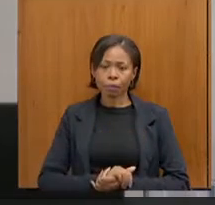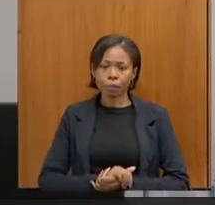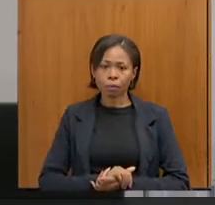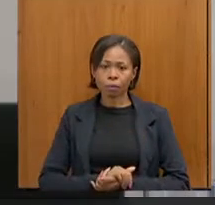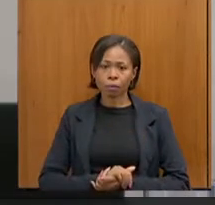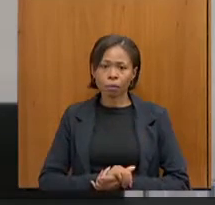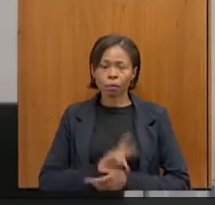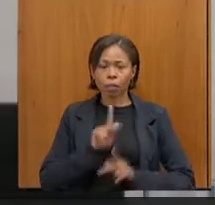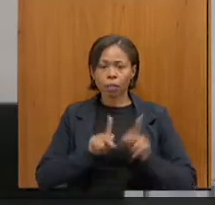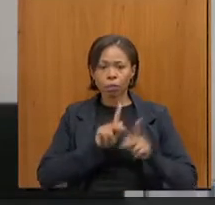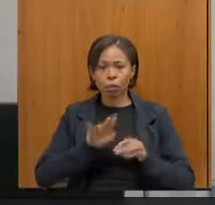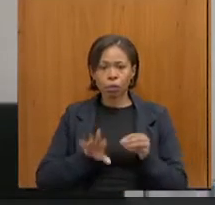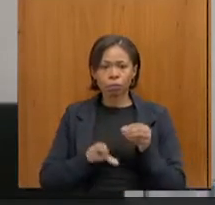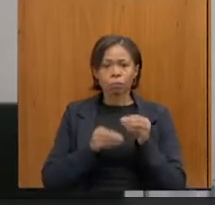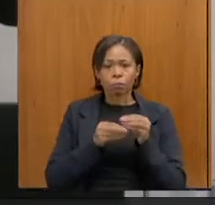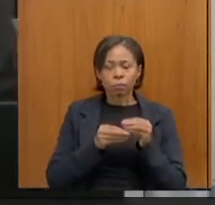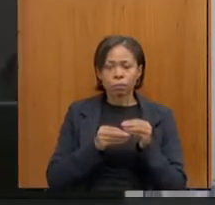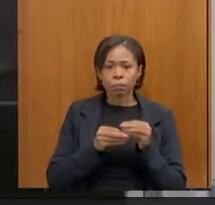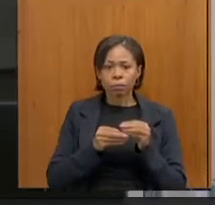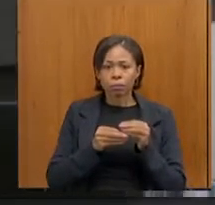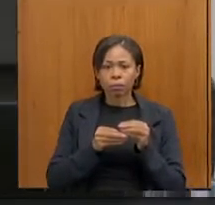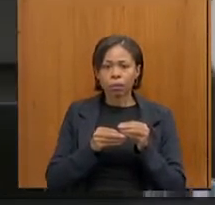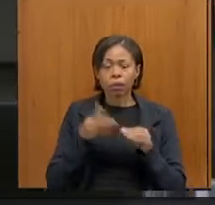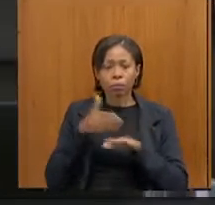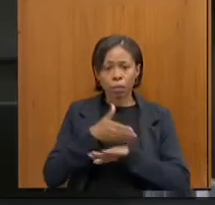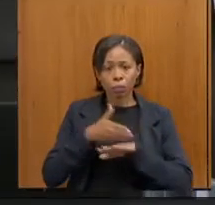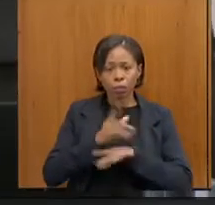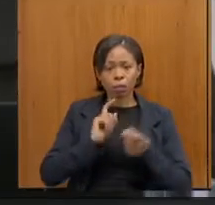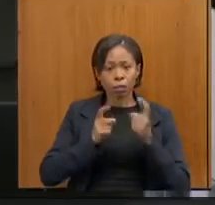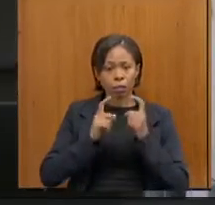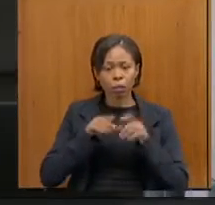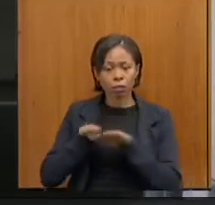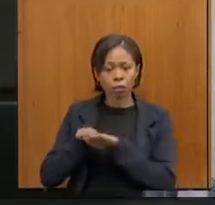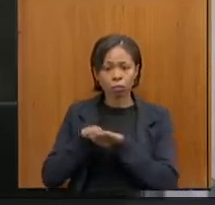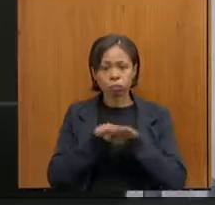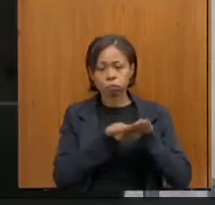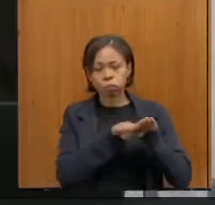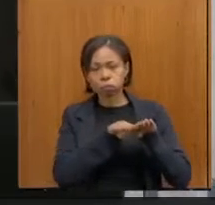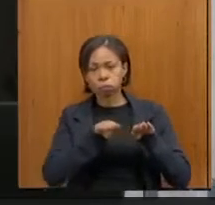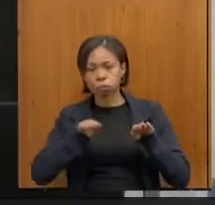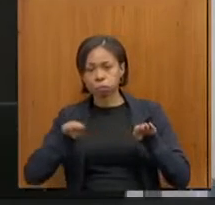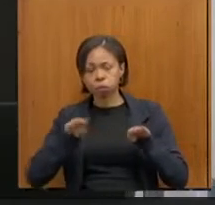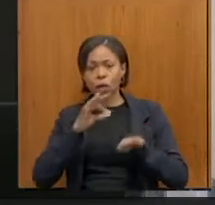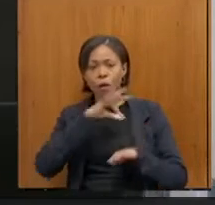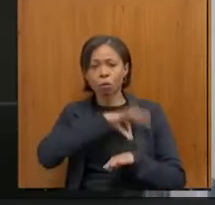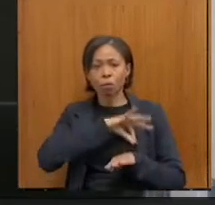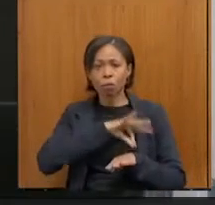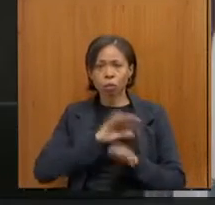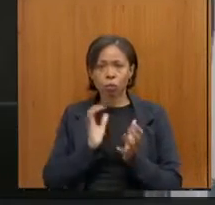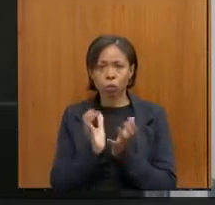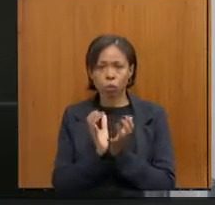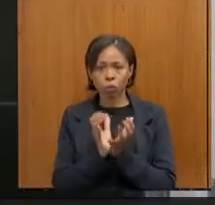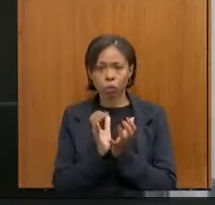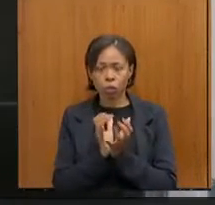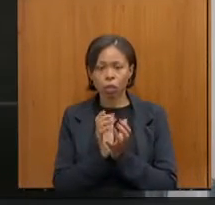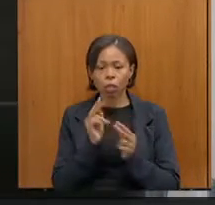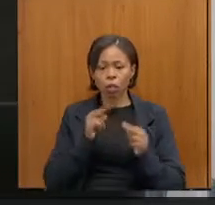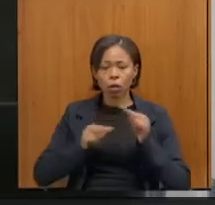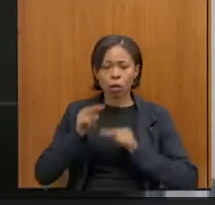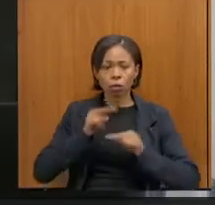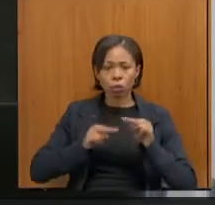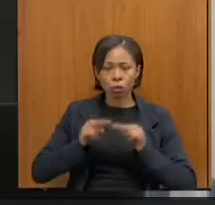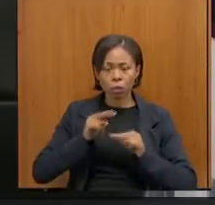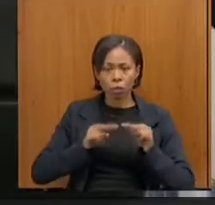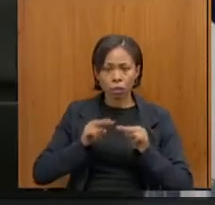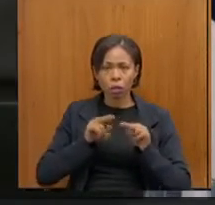suplentes a efetiva participação em reuniões e alinhar a remuneração do comitê de auditoria com patamar